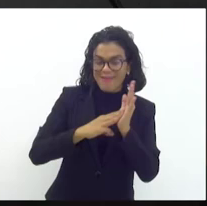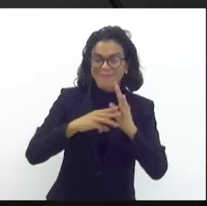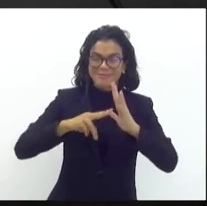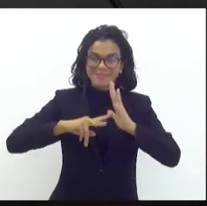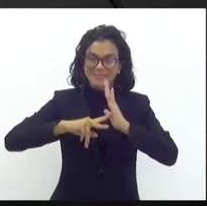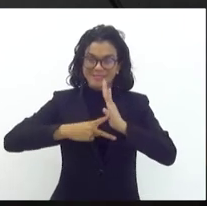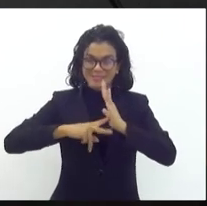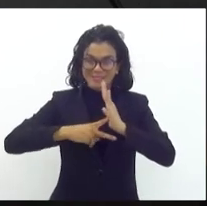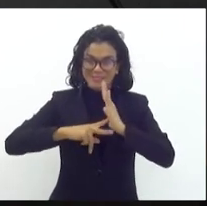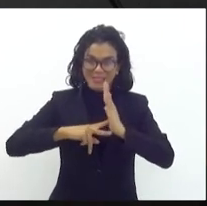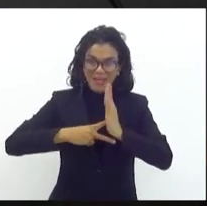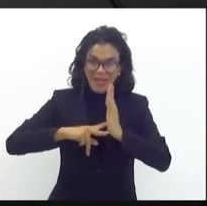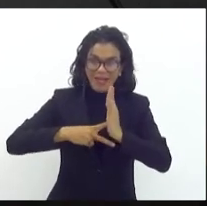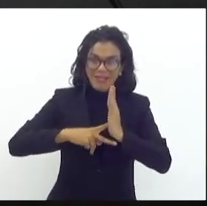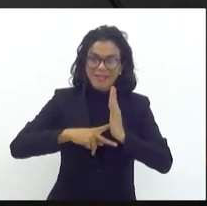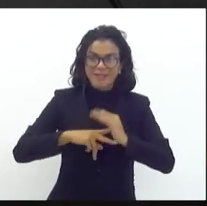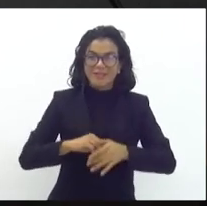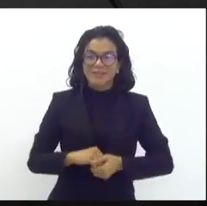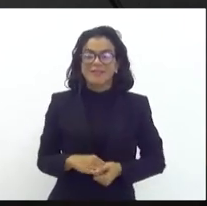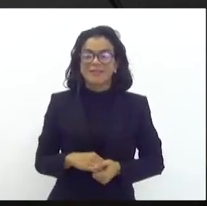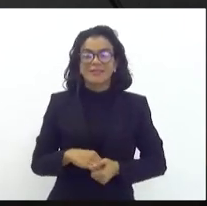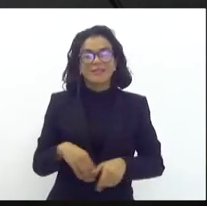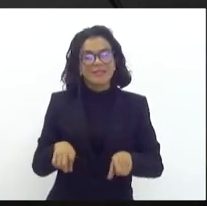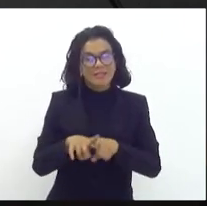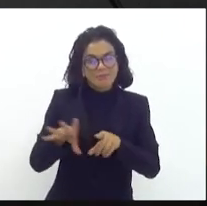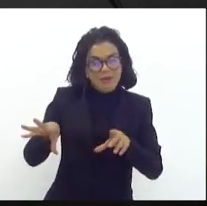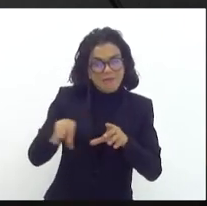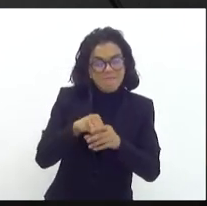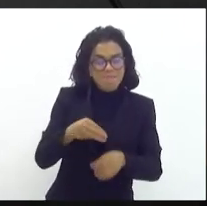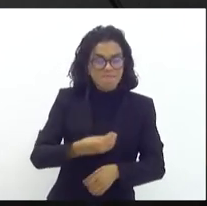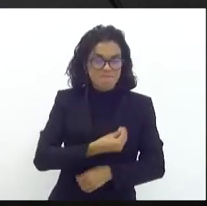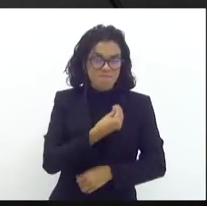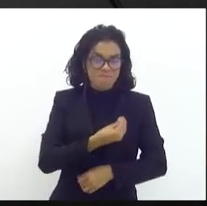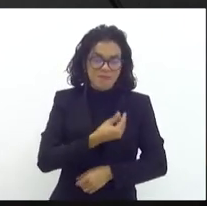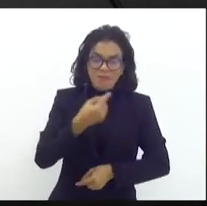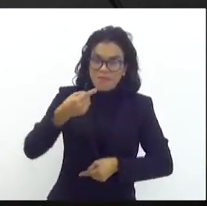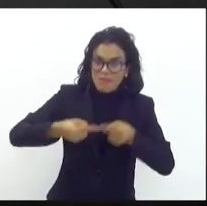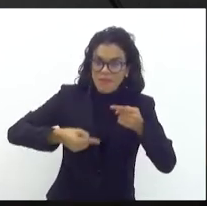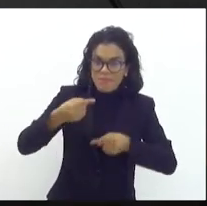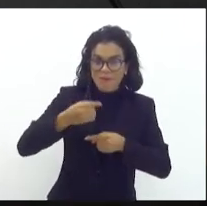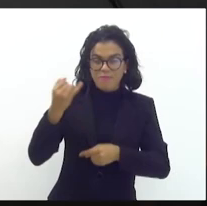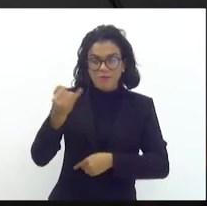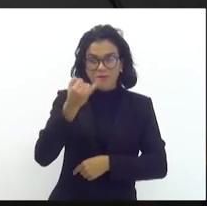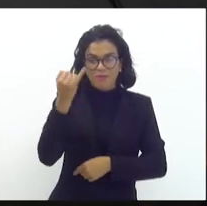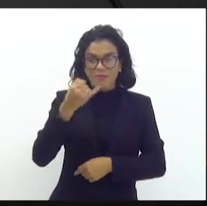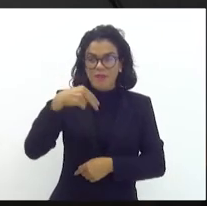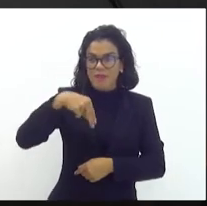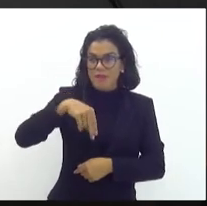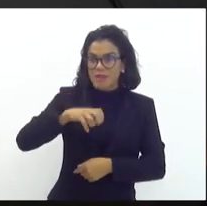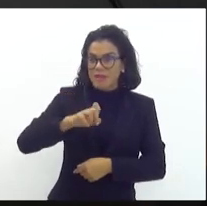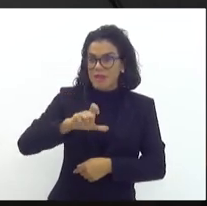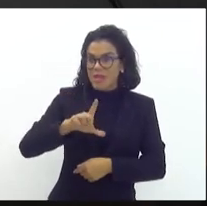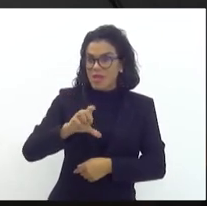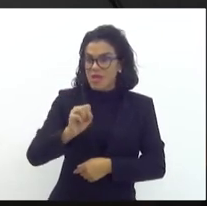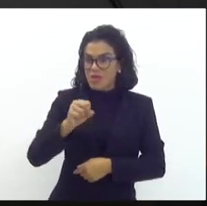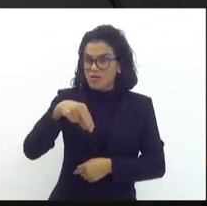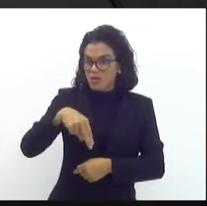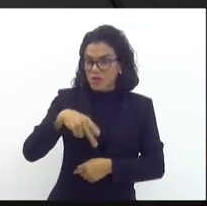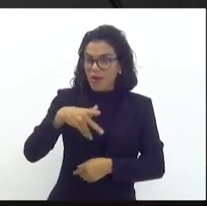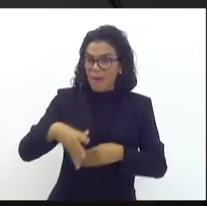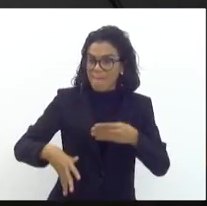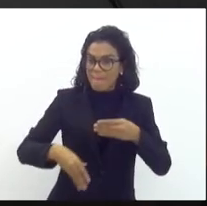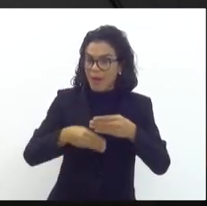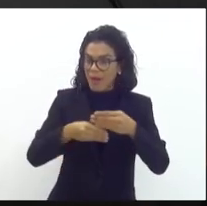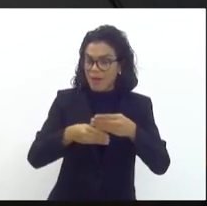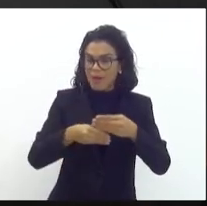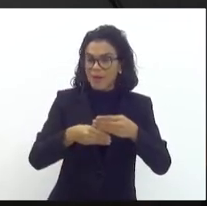né E tá participando um debate tão tão importante passa palavra para o Nelson quer fazer uma observação e vamos